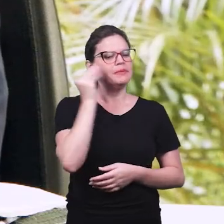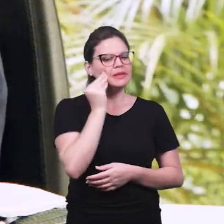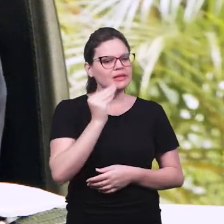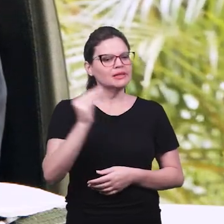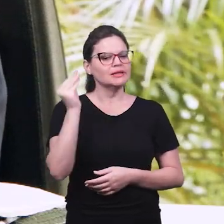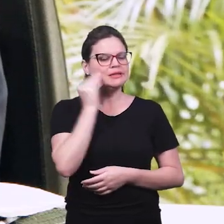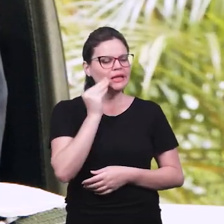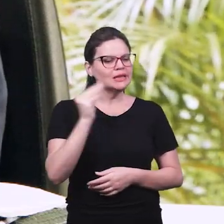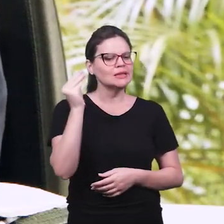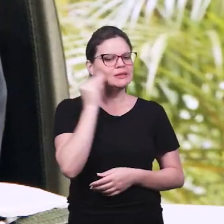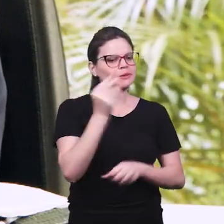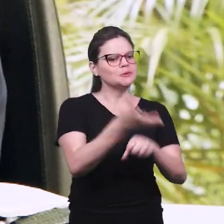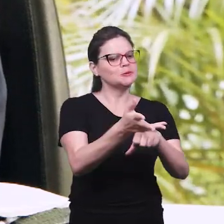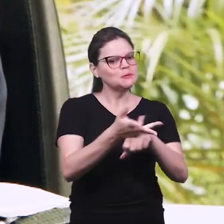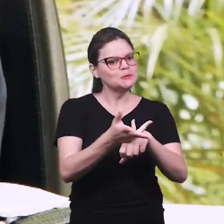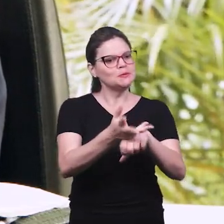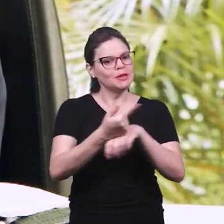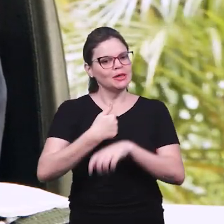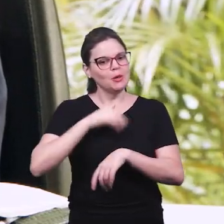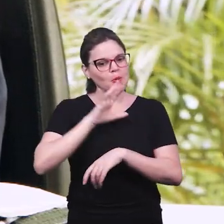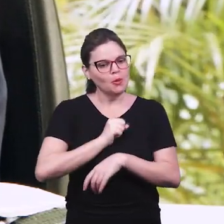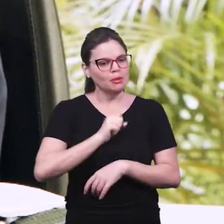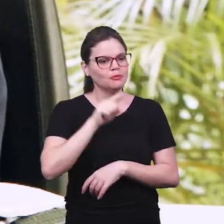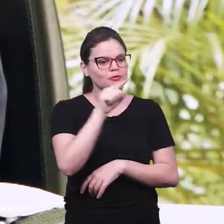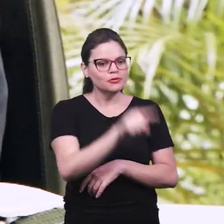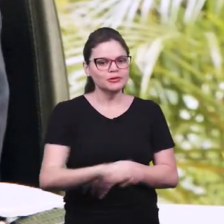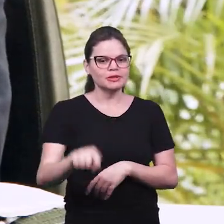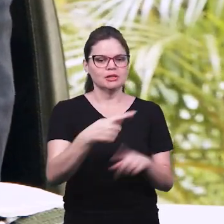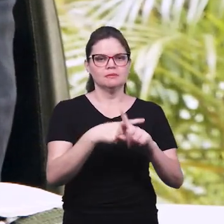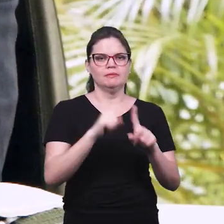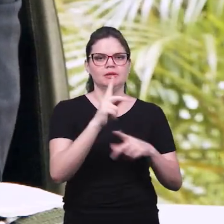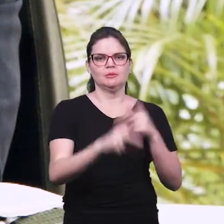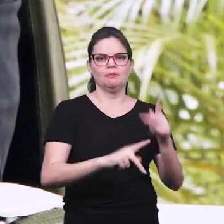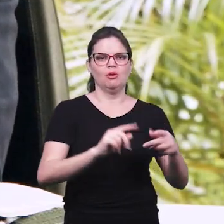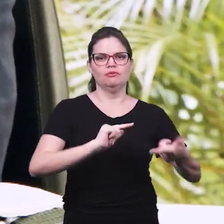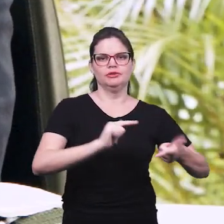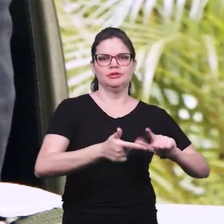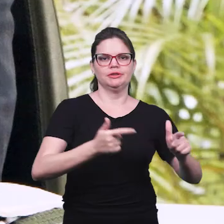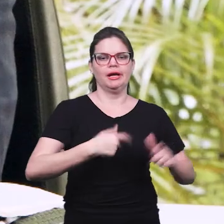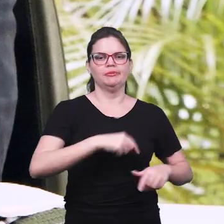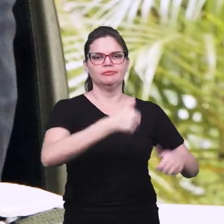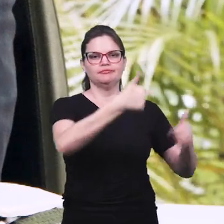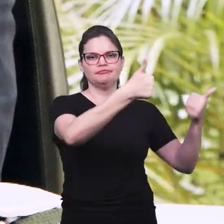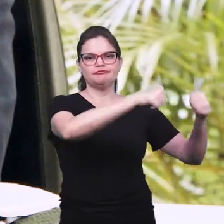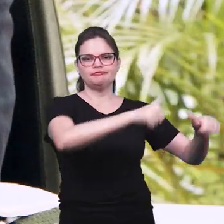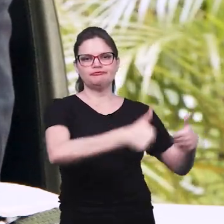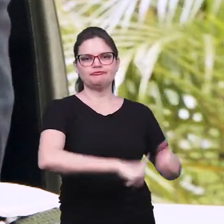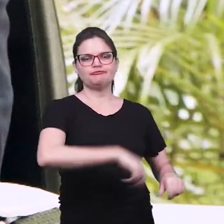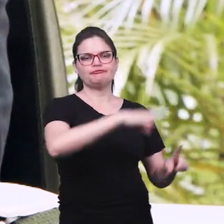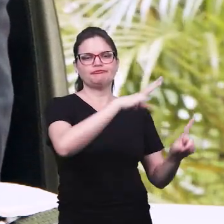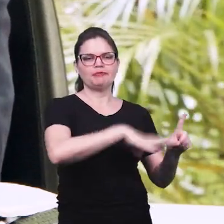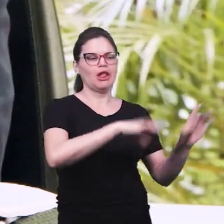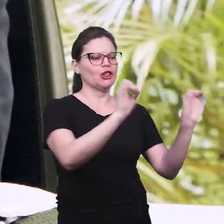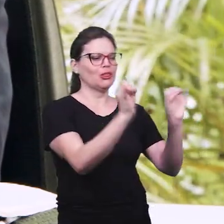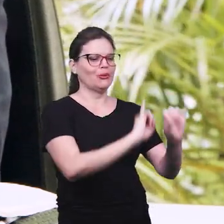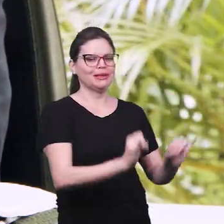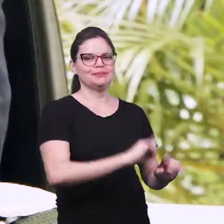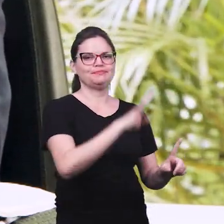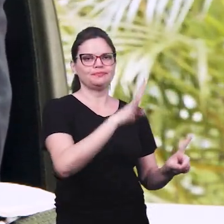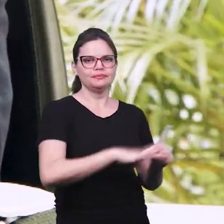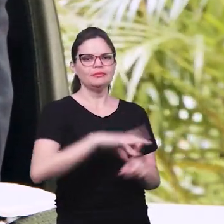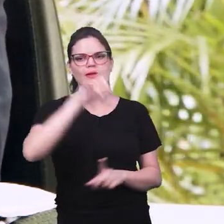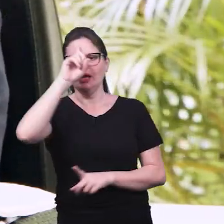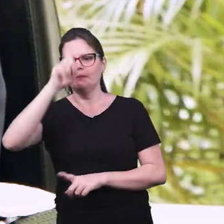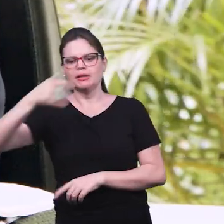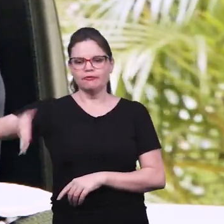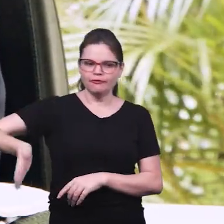voltassem a entender que Deus o amava, né? Amava aquele povo. Mas eles iam para o lado da idolatria, abandonavam o Senhor tentando restaurar, mandava um profeta, mandava